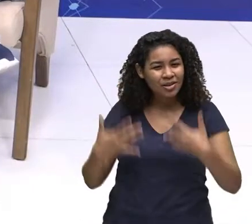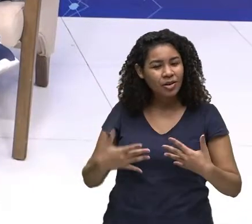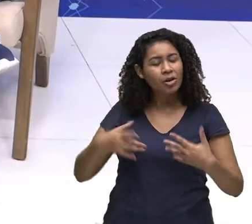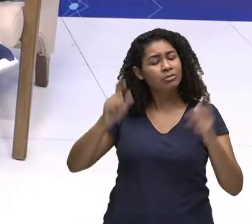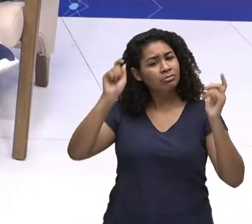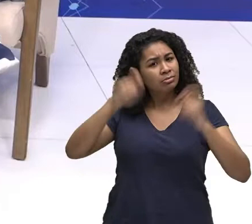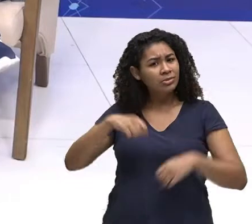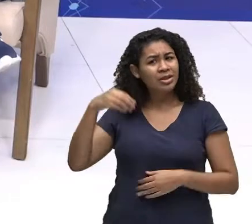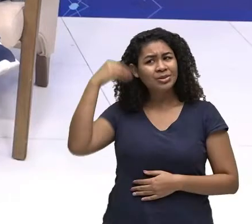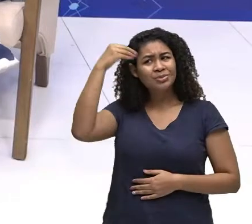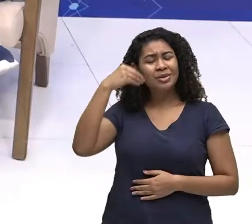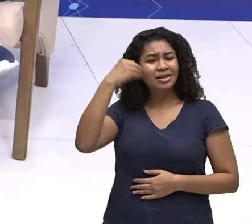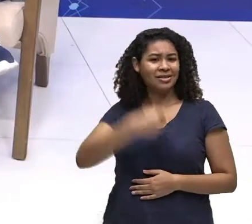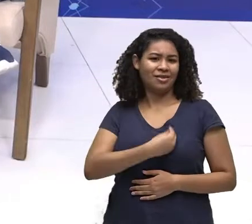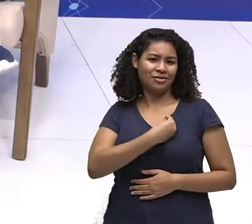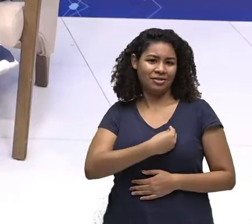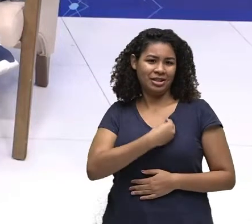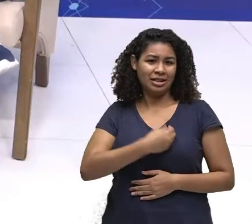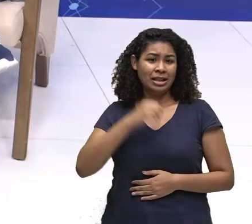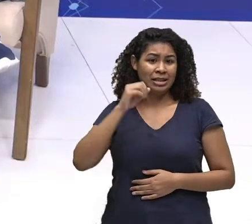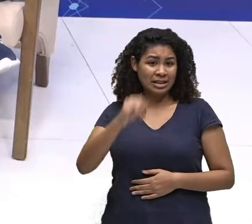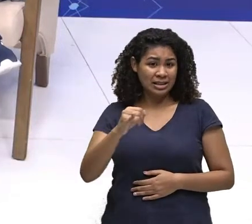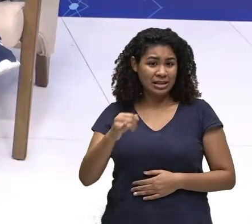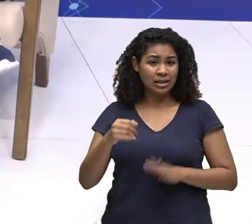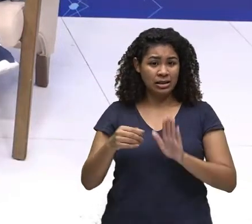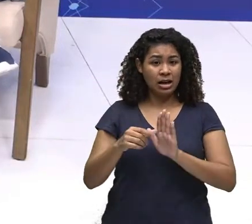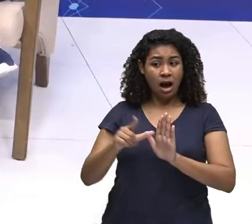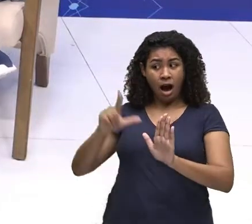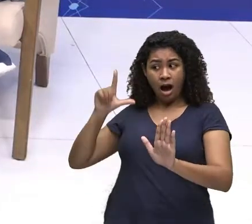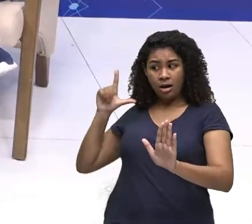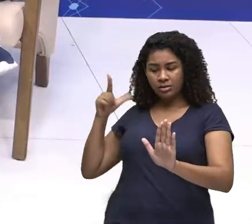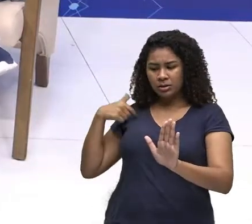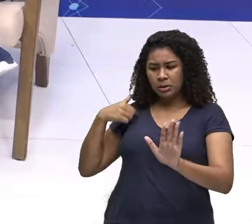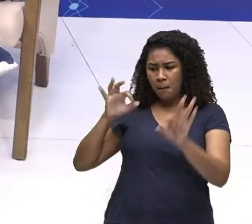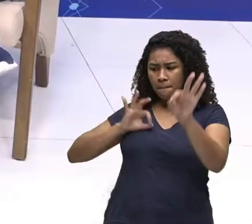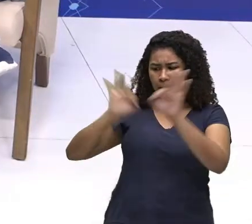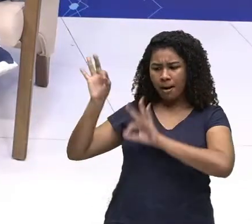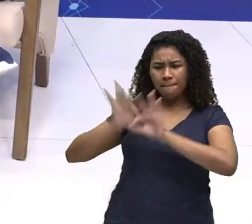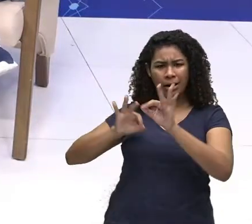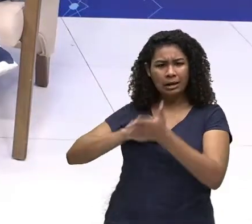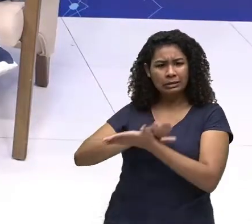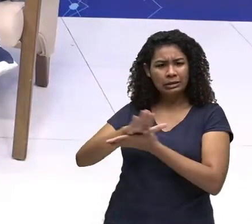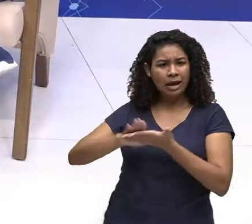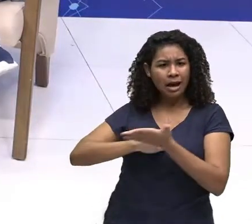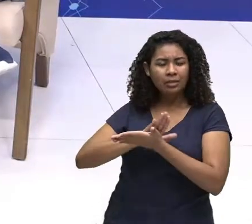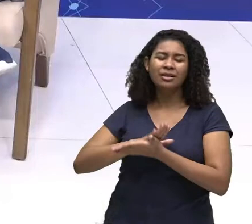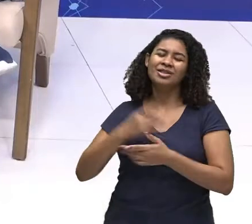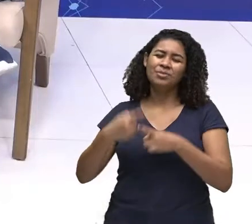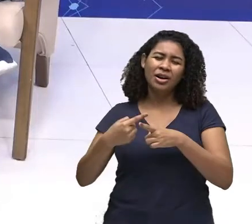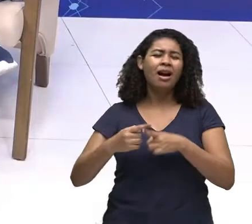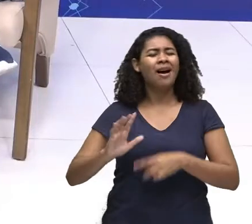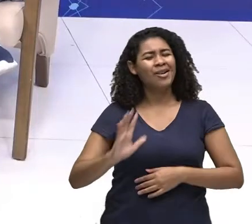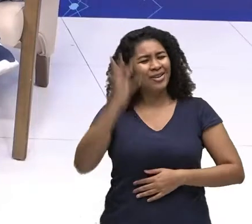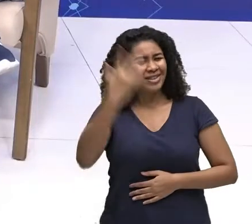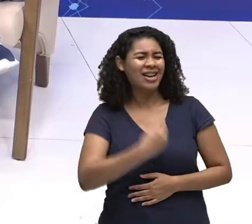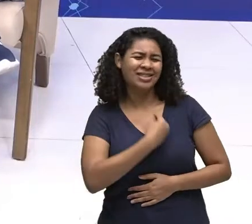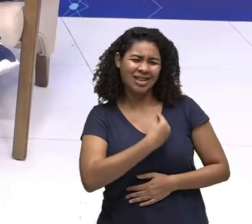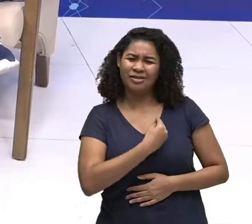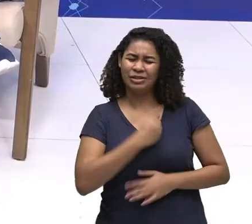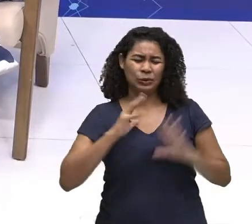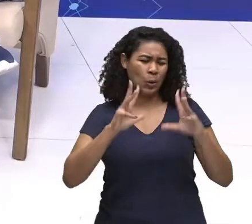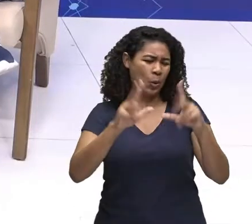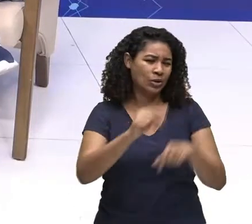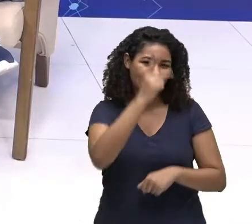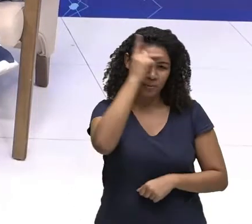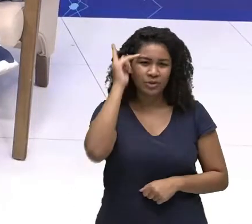vida, porque se eu não me preparar para as frustrações, para as decepções, porque elas inevitavelmente vão acontecer. Em diversas áreas,